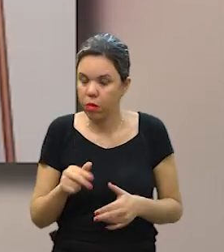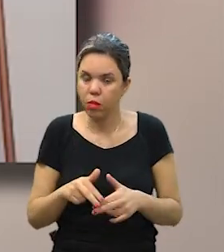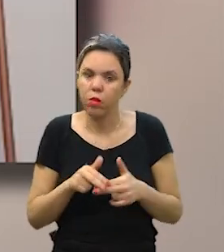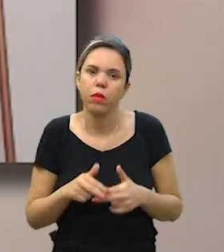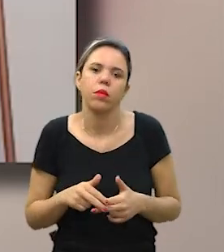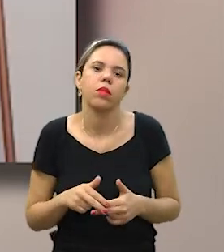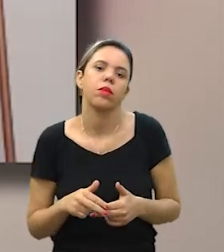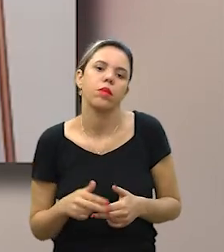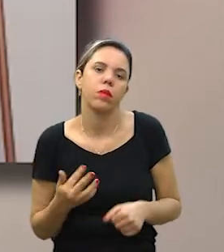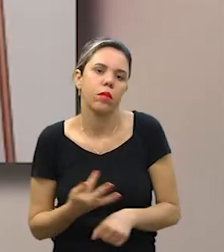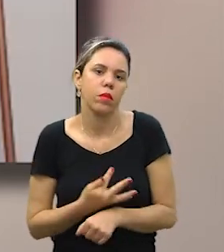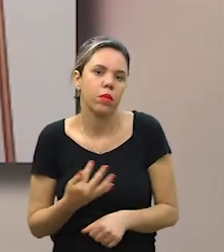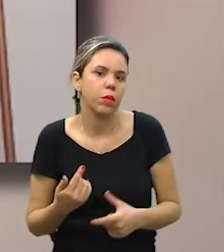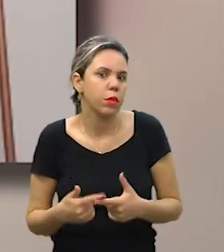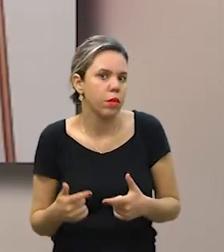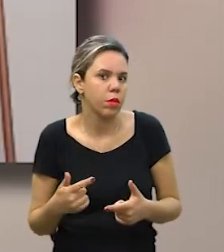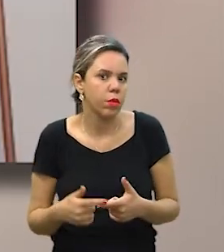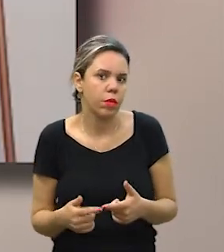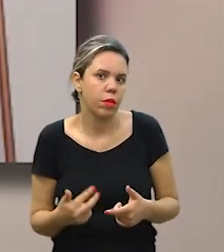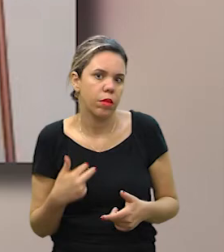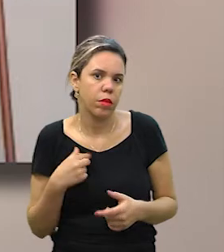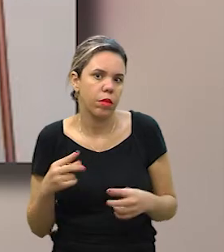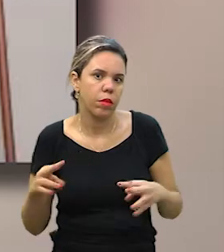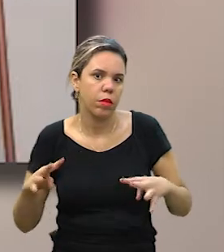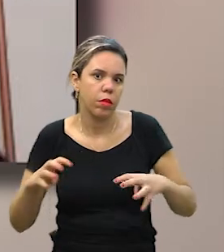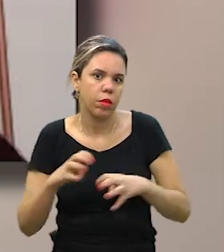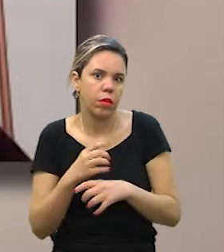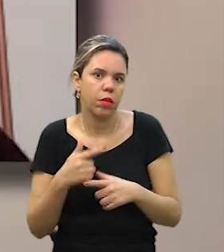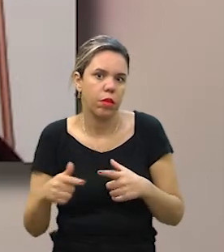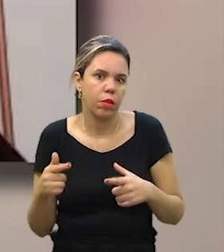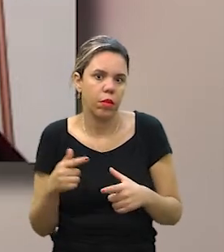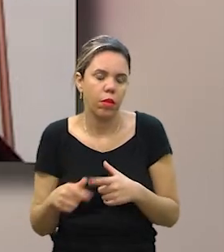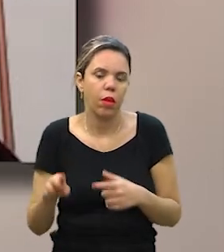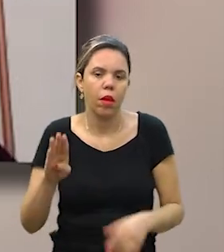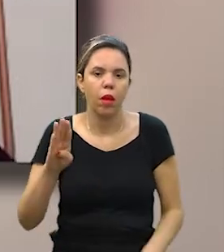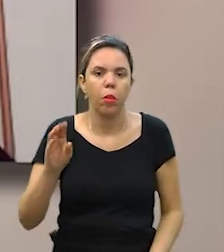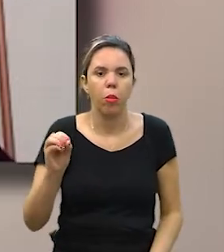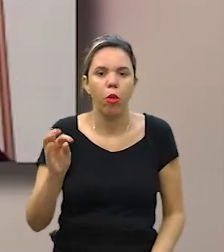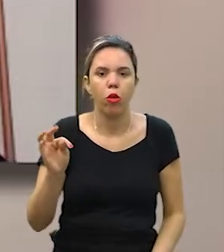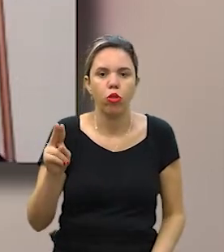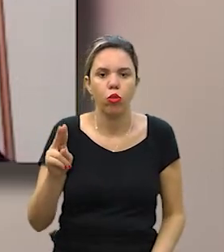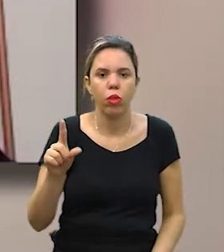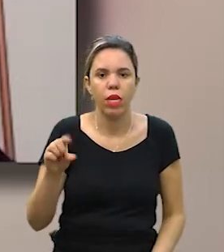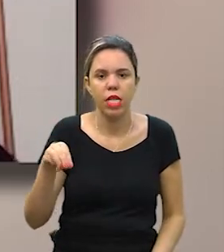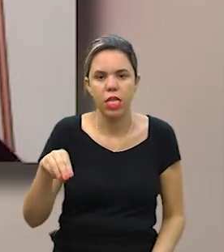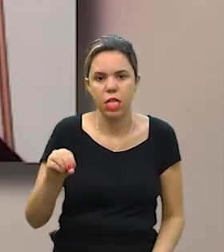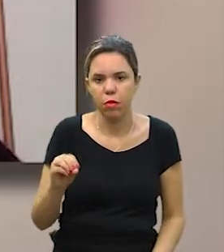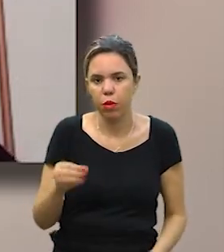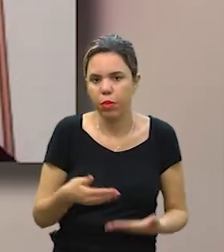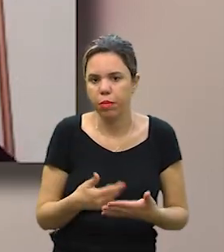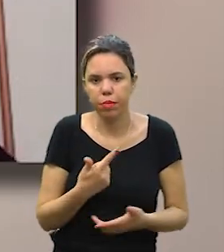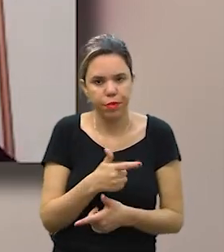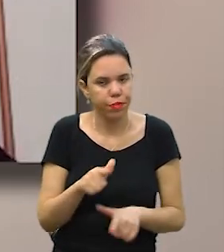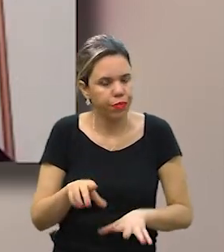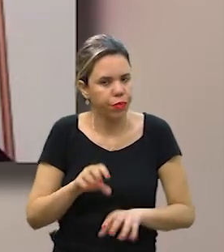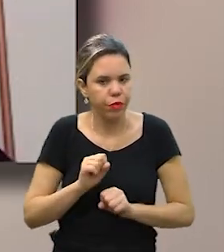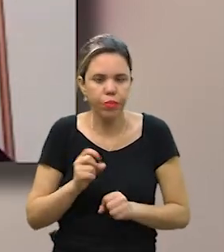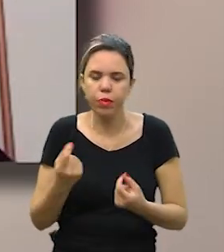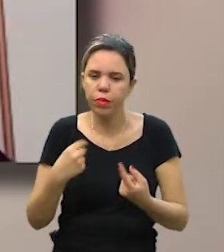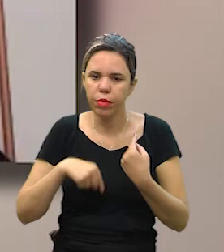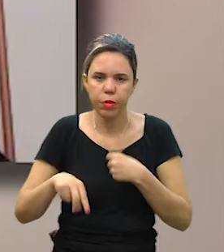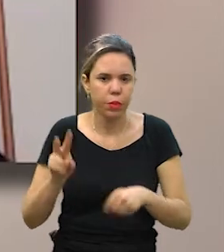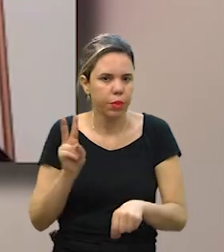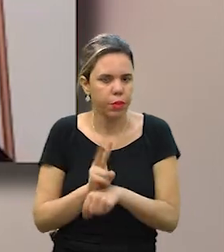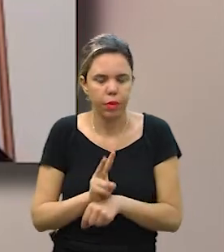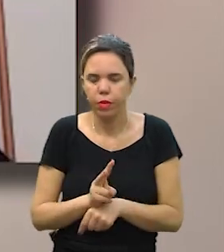por carregar aí uma bactéria que pode causar o botulismo, e esses bebês não têm imunidade